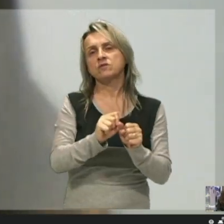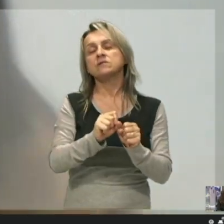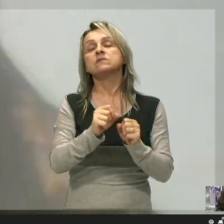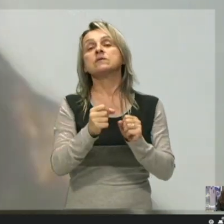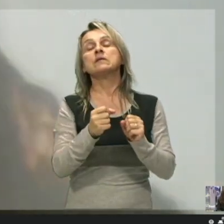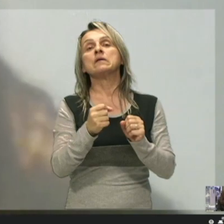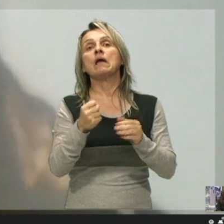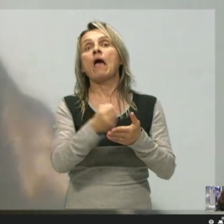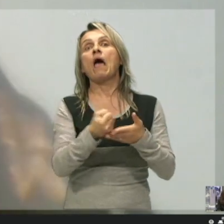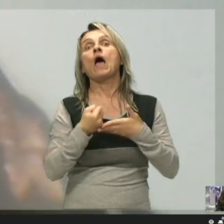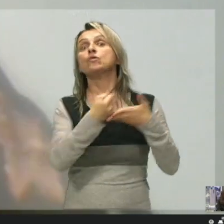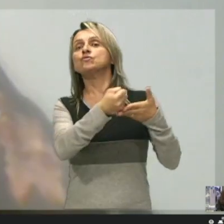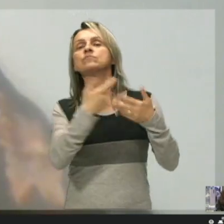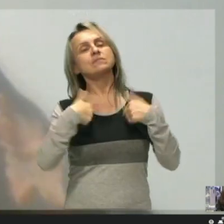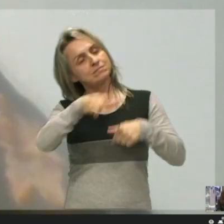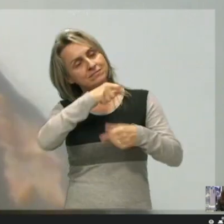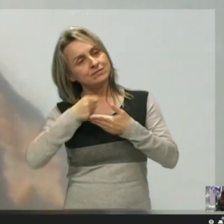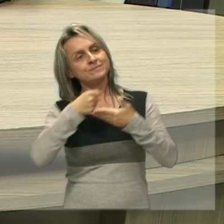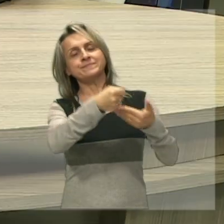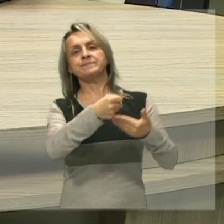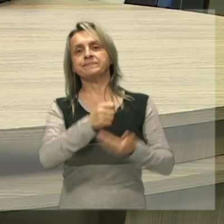orientem. E a gente faz essa orientação.